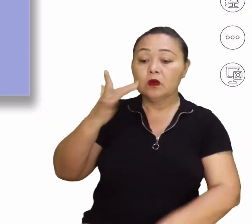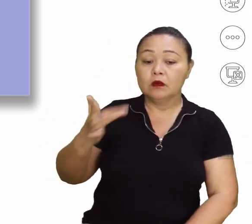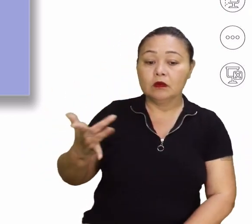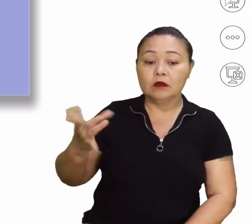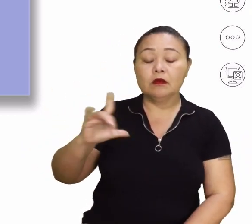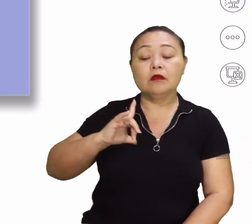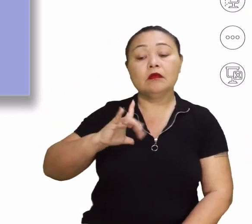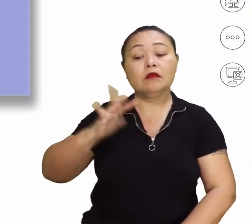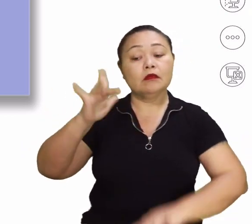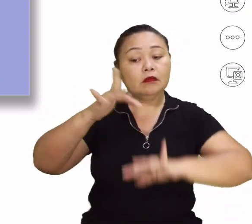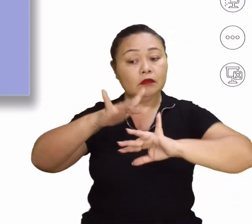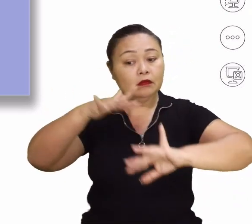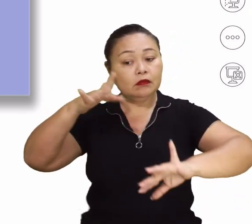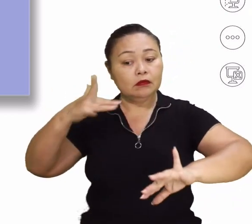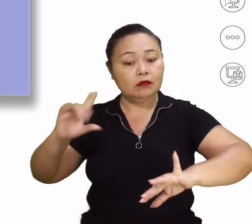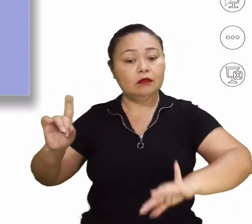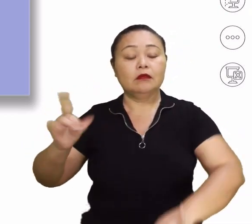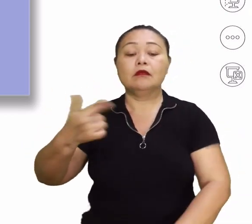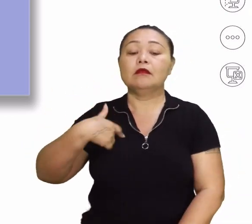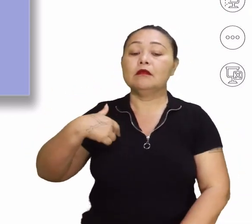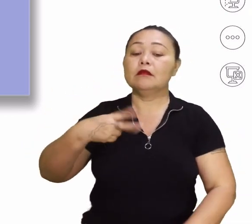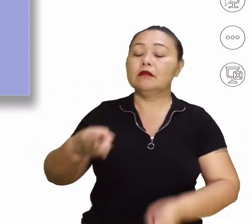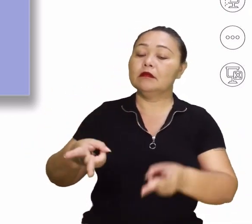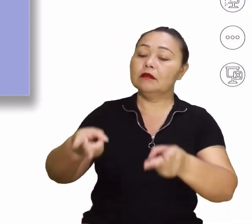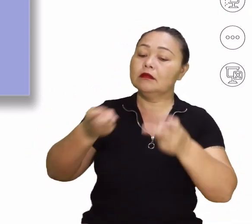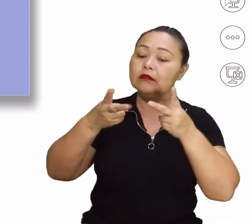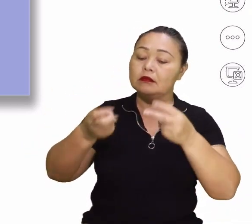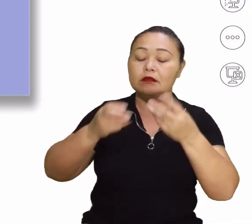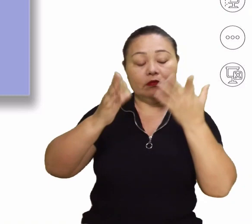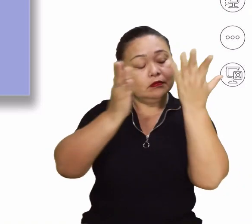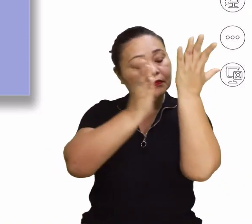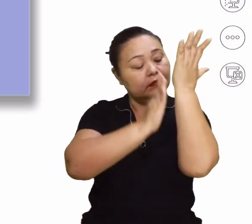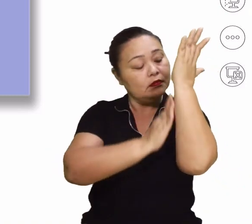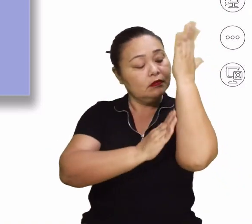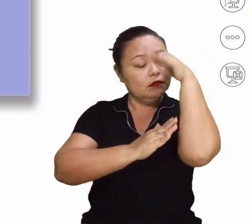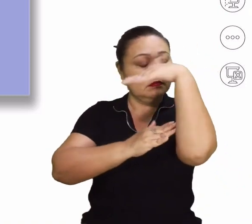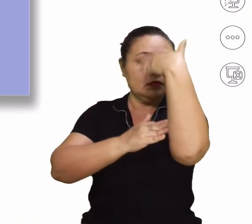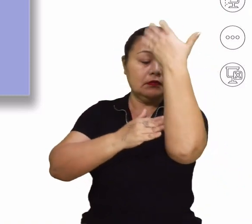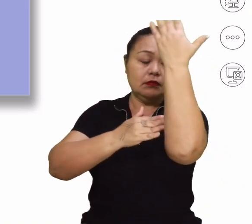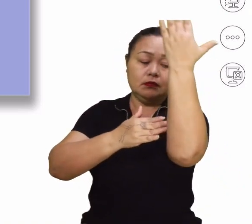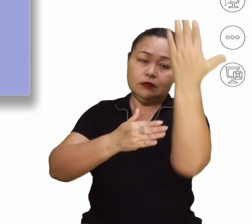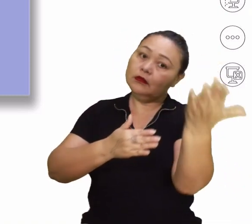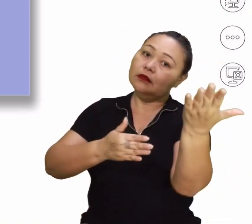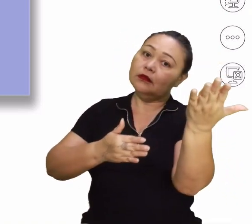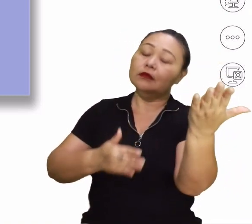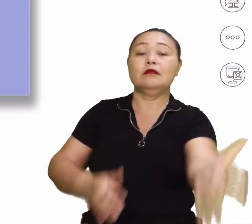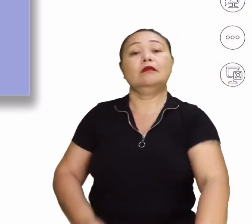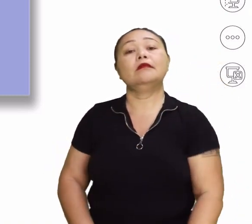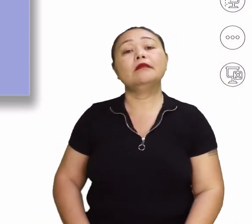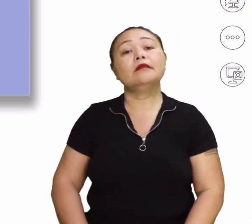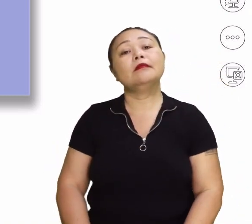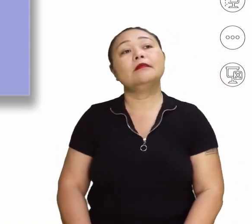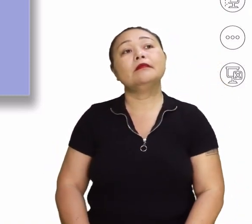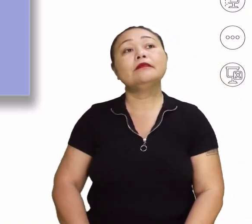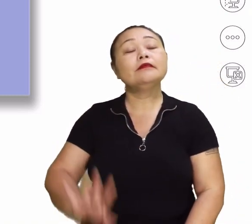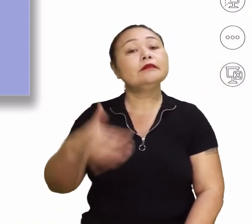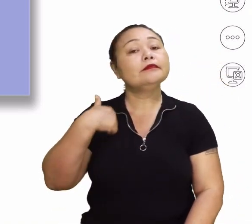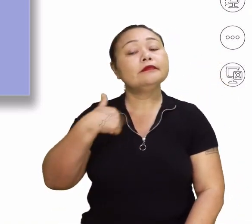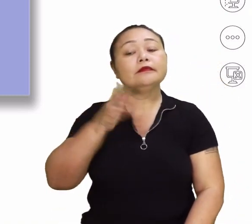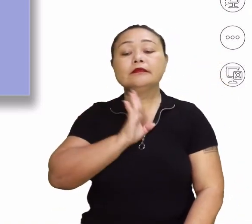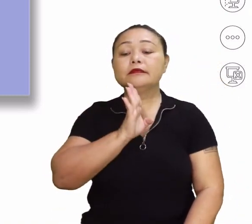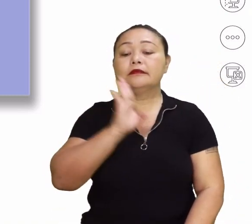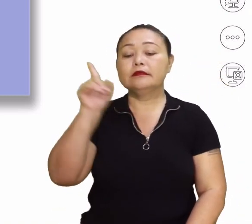ouro, nós vamos falar sobre diamante e nós vamos falar sobre a extração de madeira e